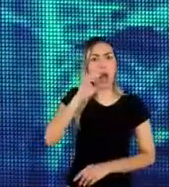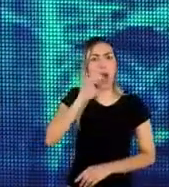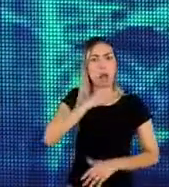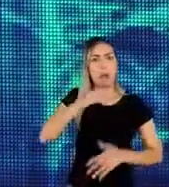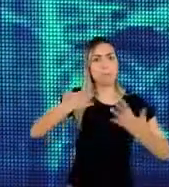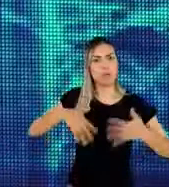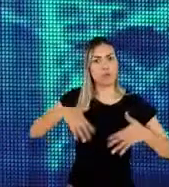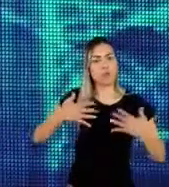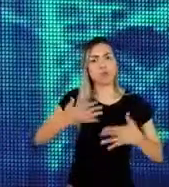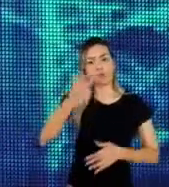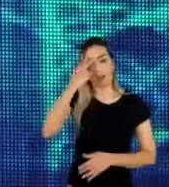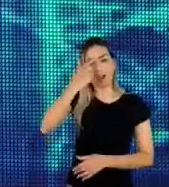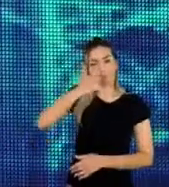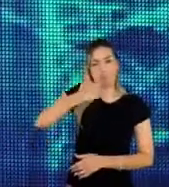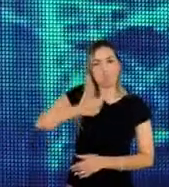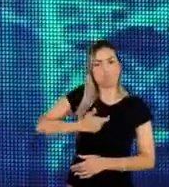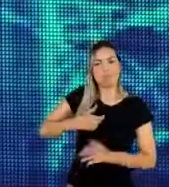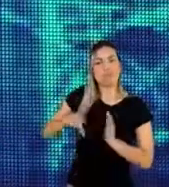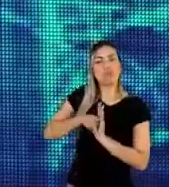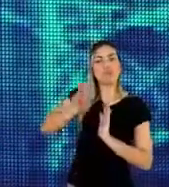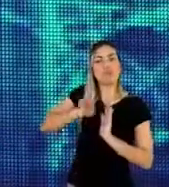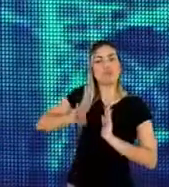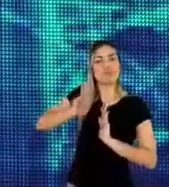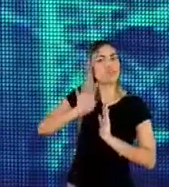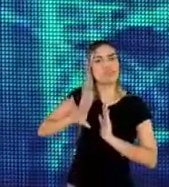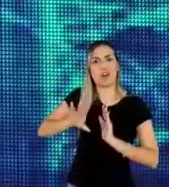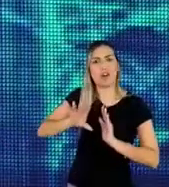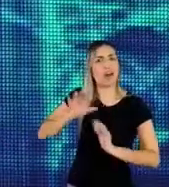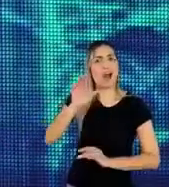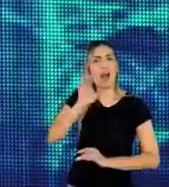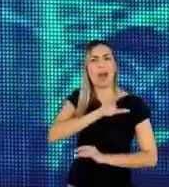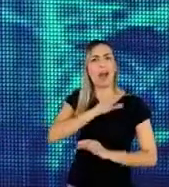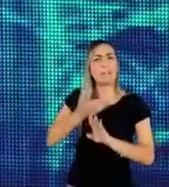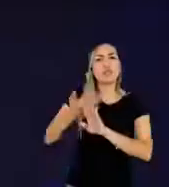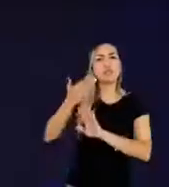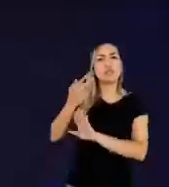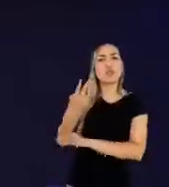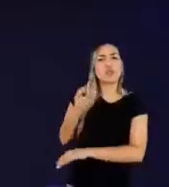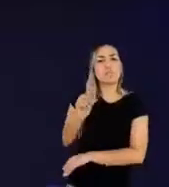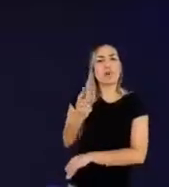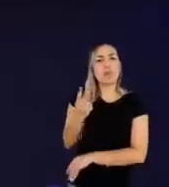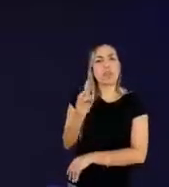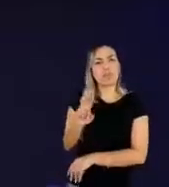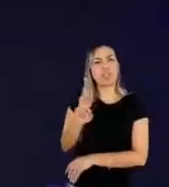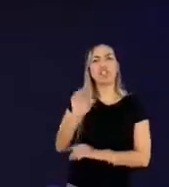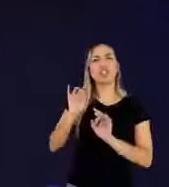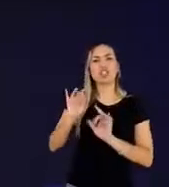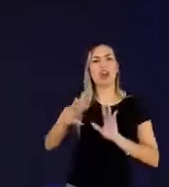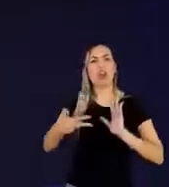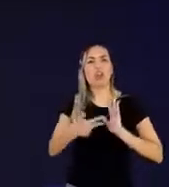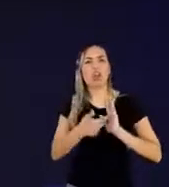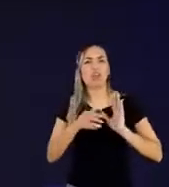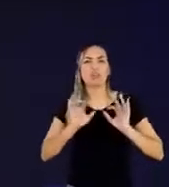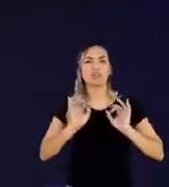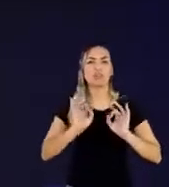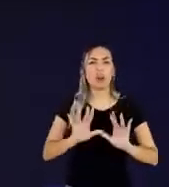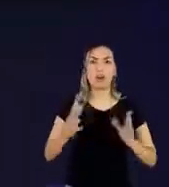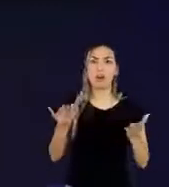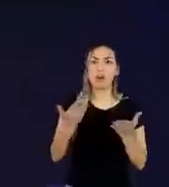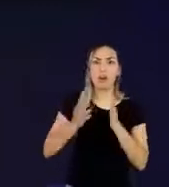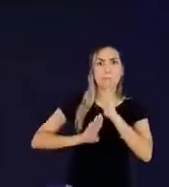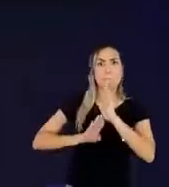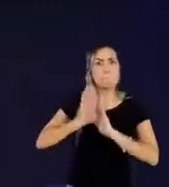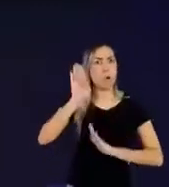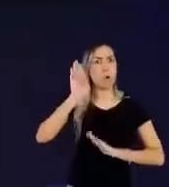durou pouco tempo. Ficamos com o prosumidor mais ou menos até 2015, quando daí tivemos um novo avanço.